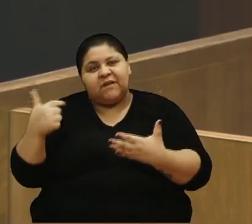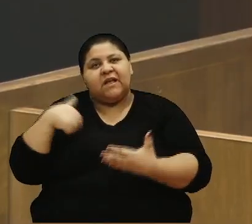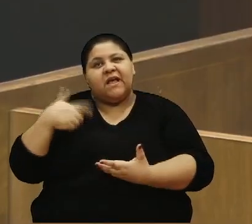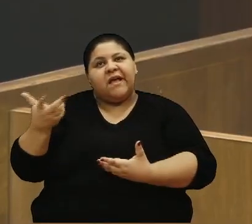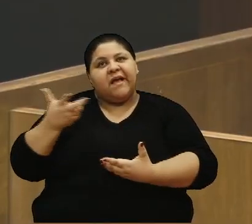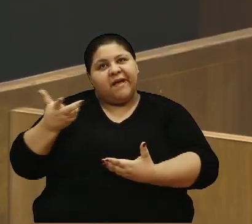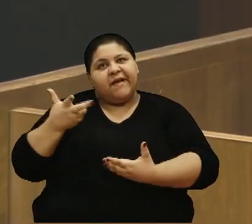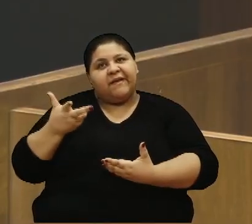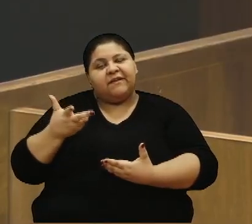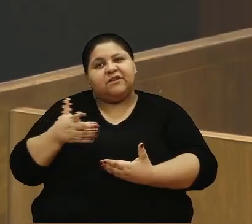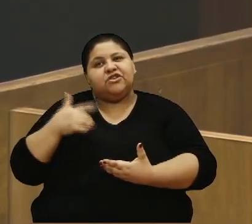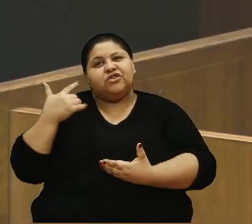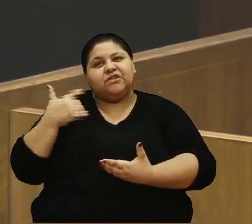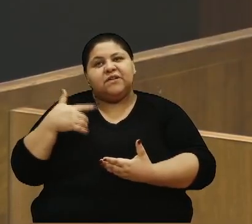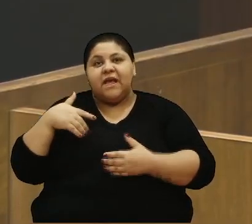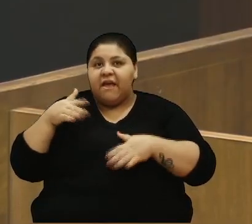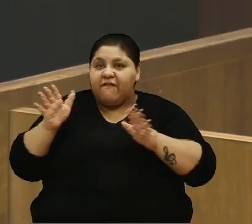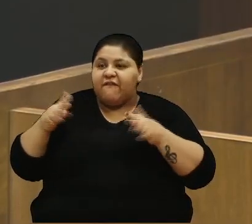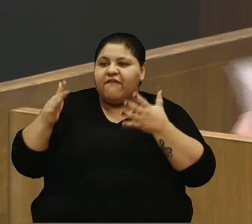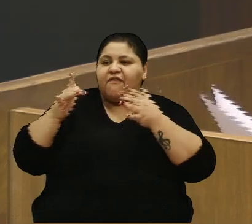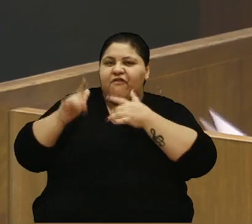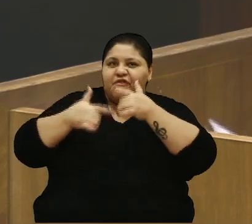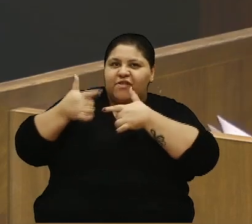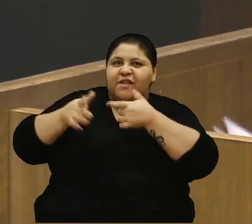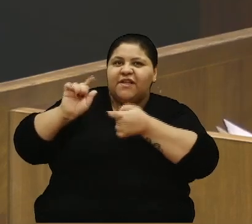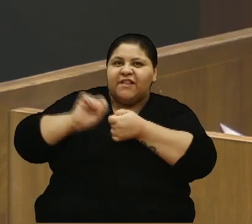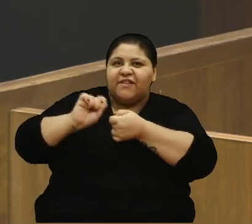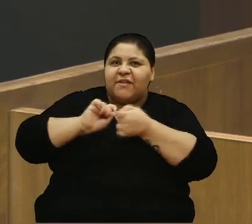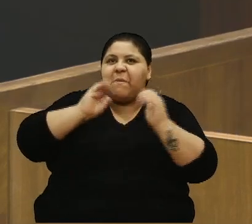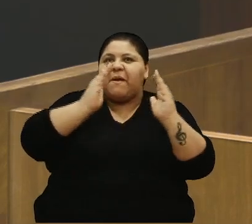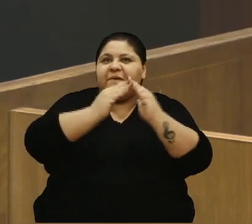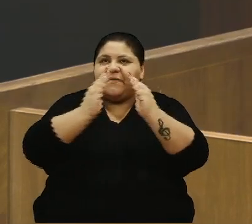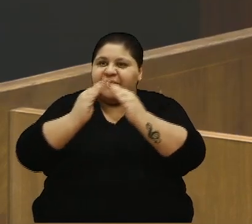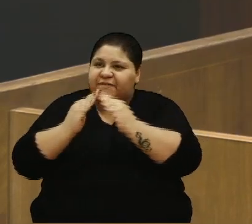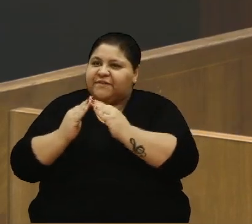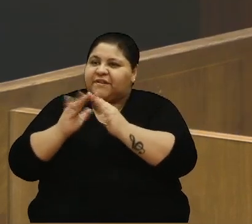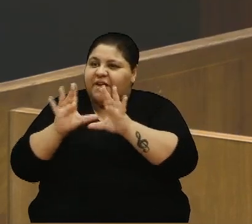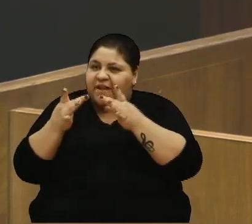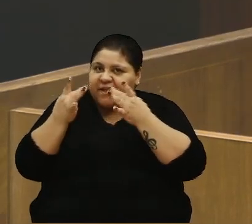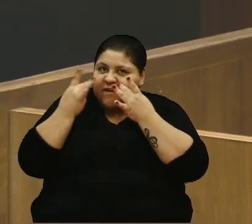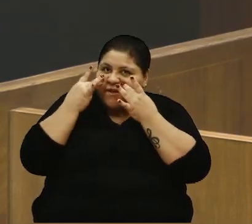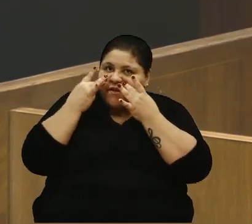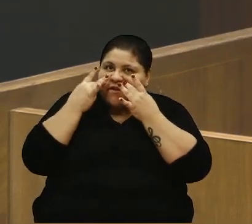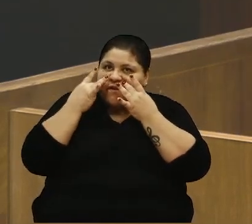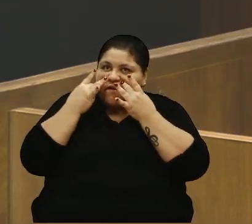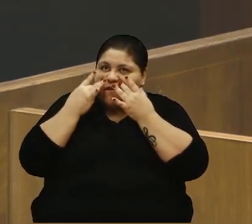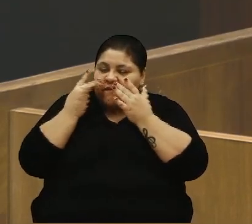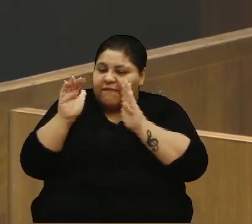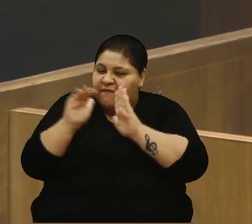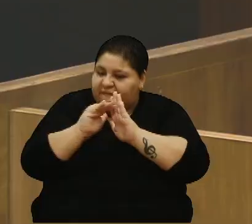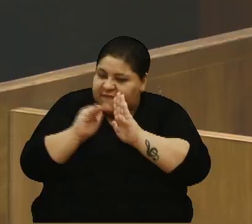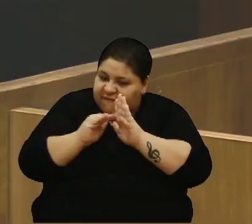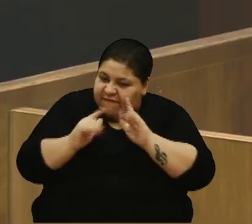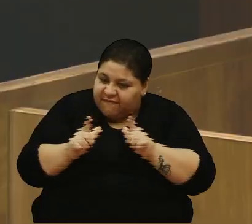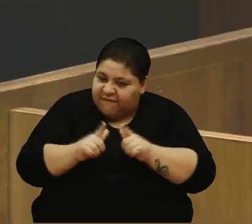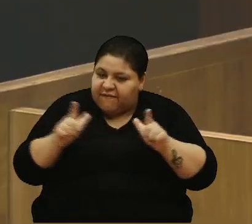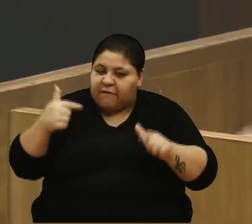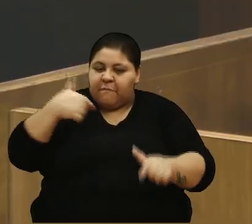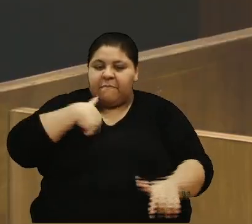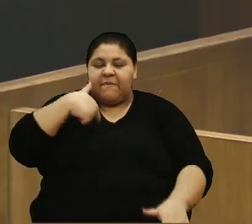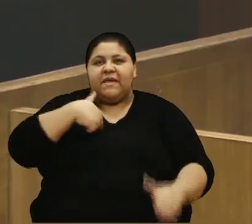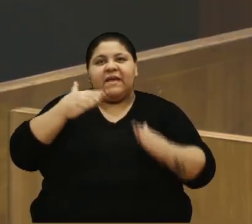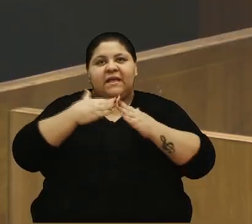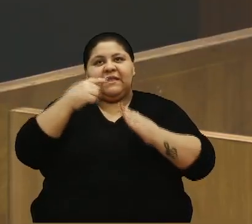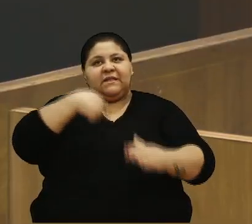queria mais exaltar isso. É o trabalho que foi feito na habitação e alertar que vem um programa maior que o Minha Casa Minha